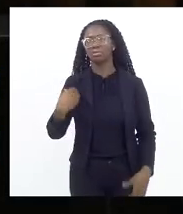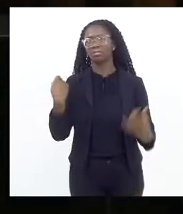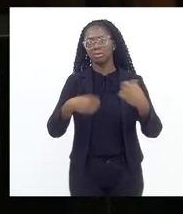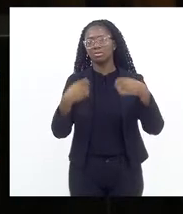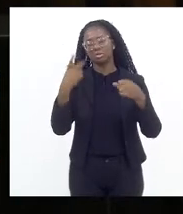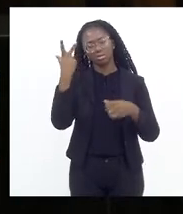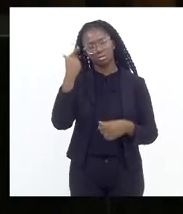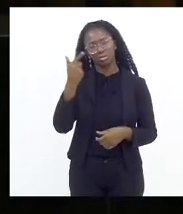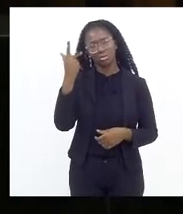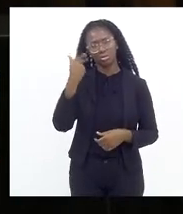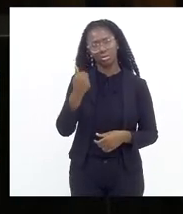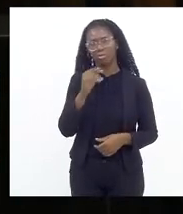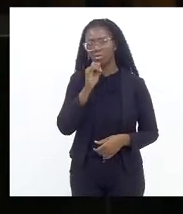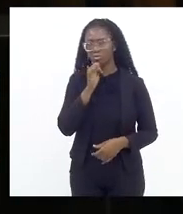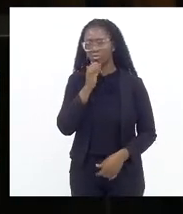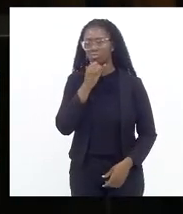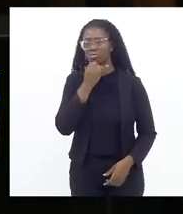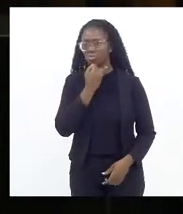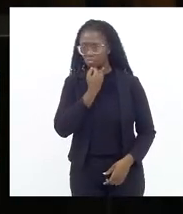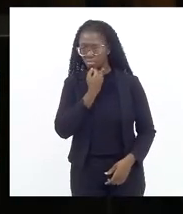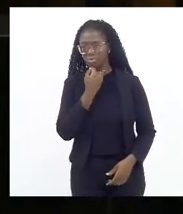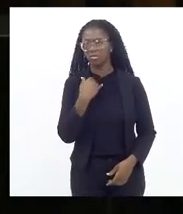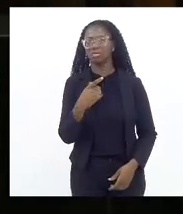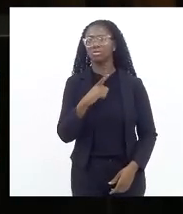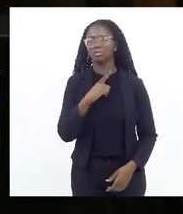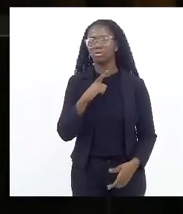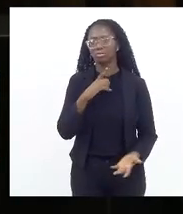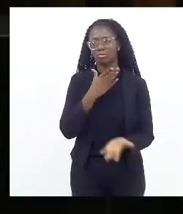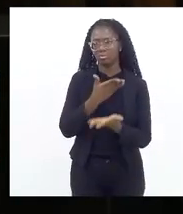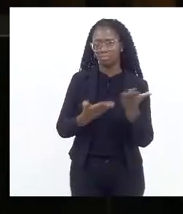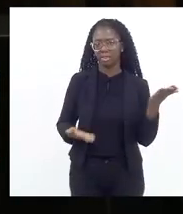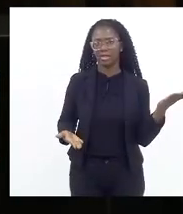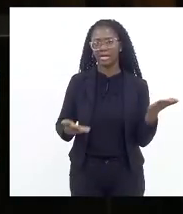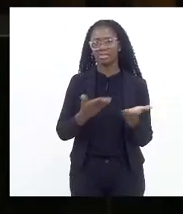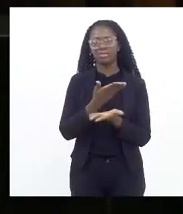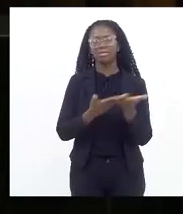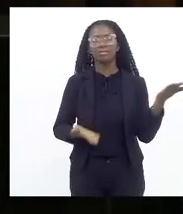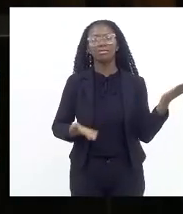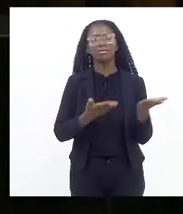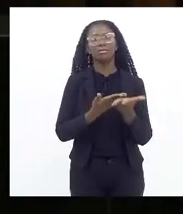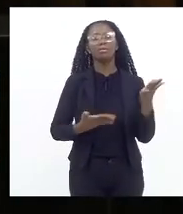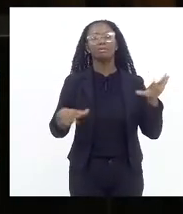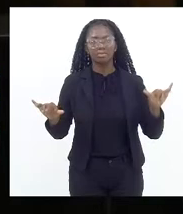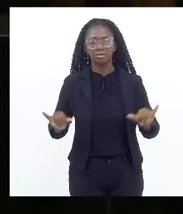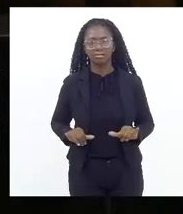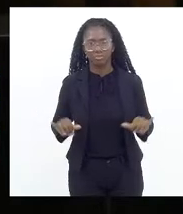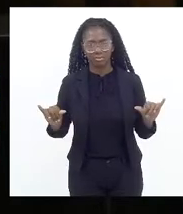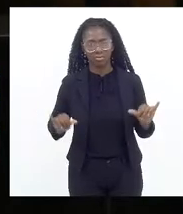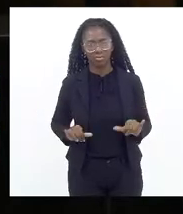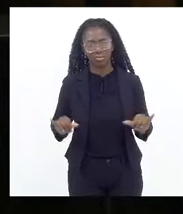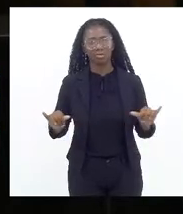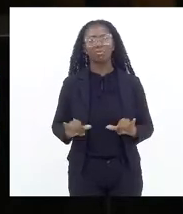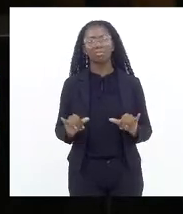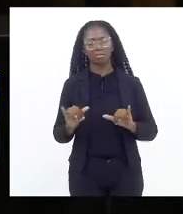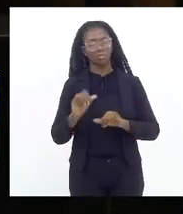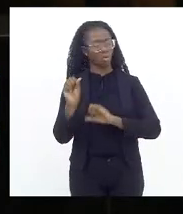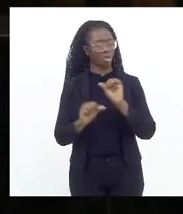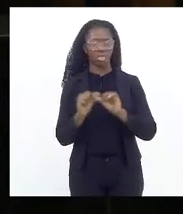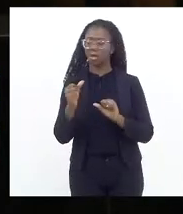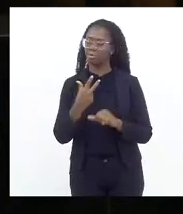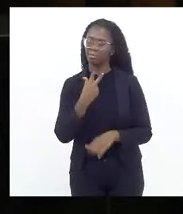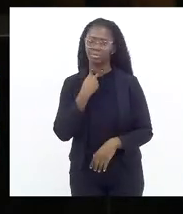normal. Infelizmente, tivemos as nossas percas, sofremos, são coisas